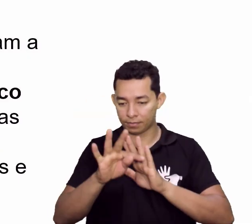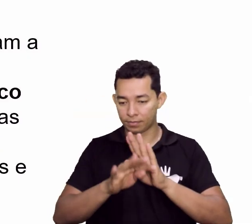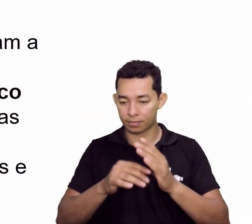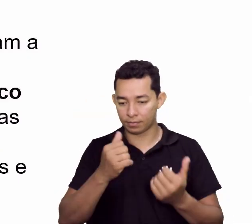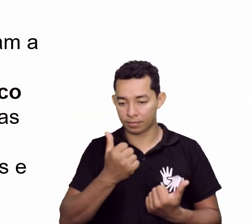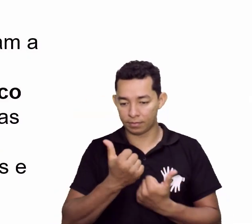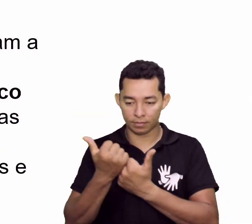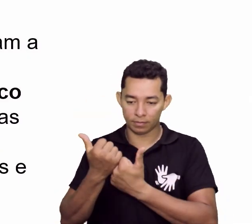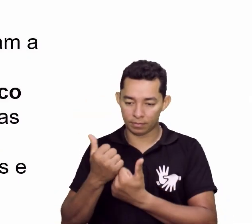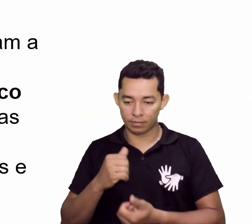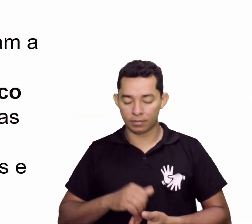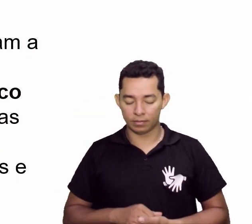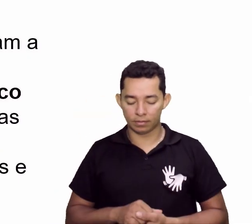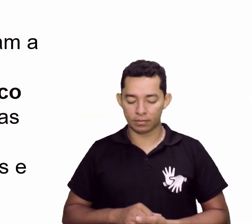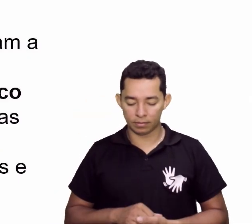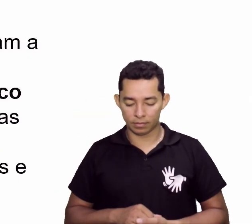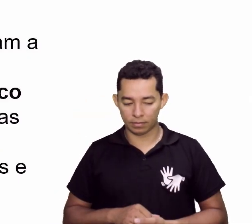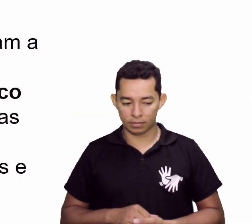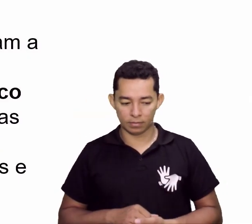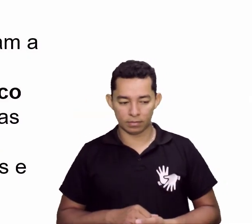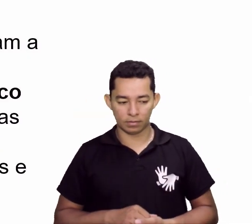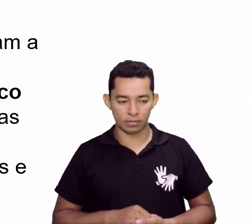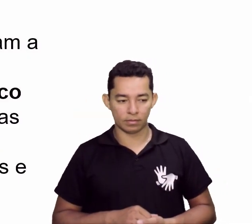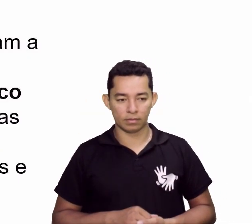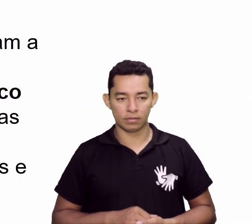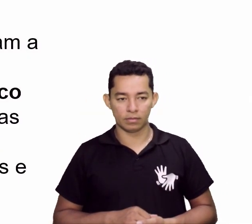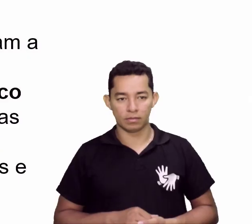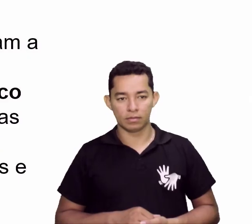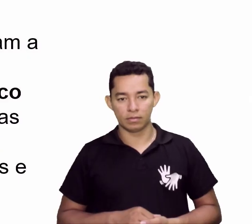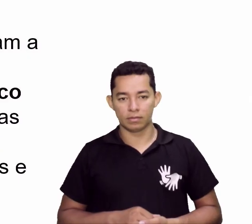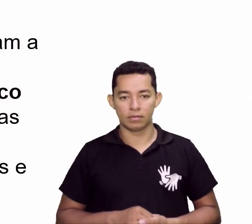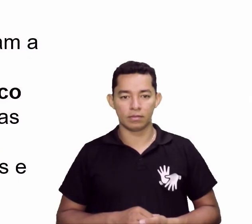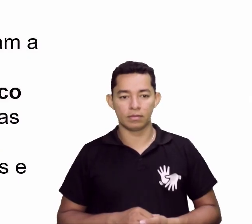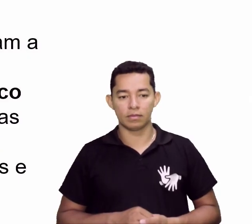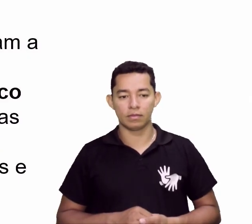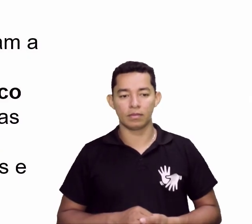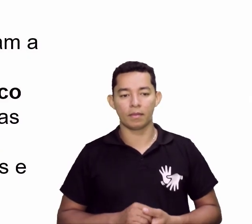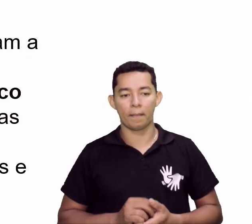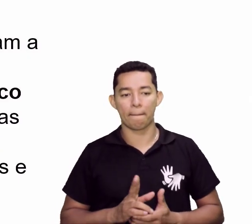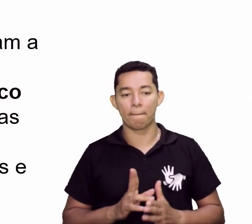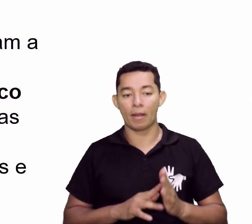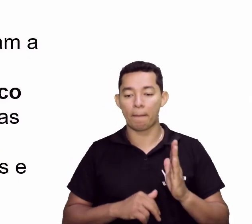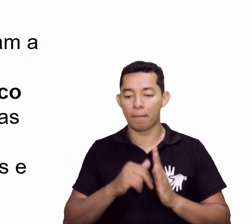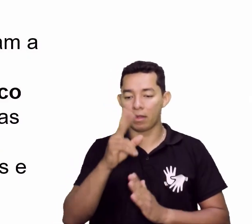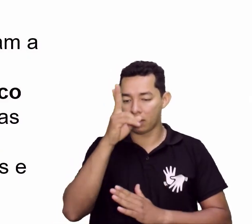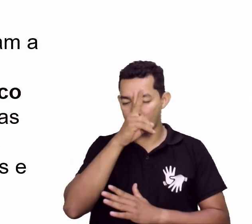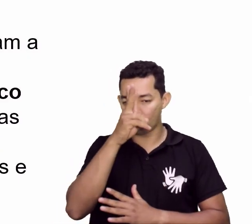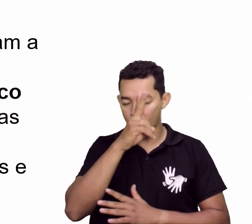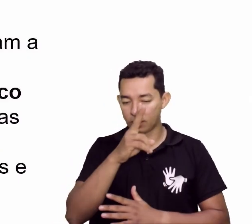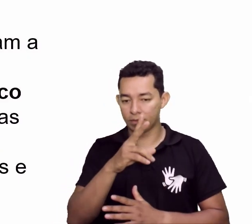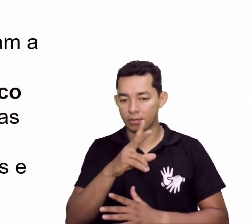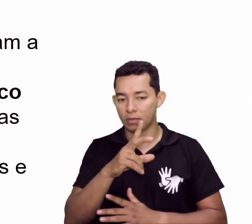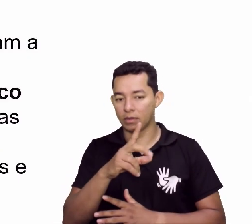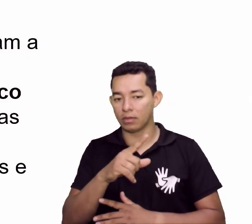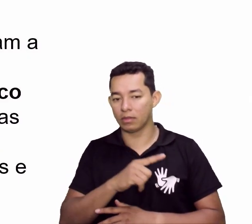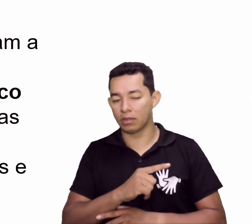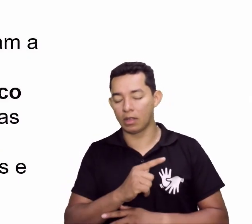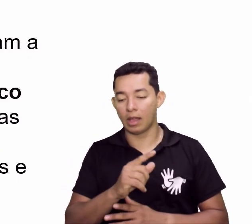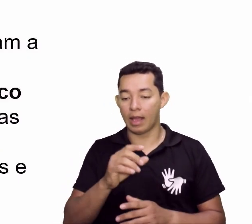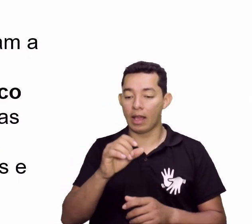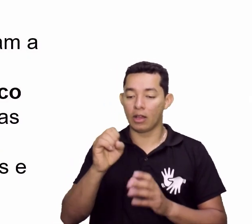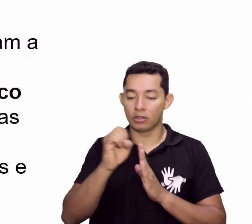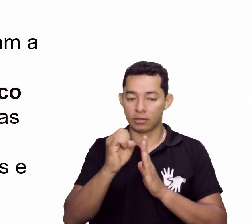Fica atento, hein? Leia com cuidado, não se distraia. A pintura histórica alcançou no século